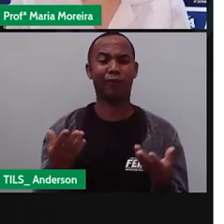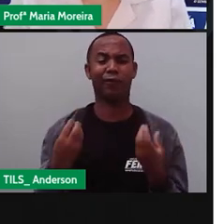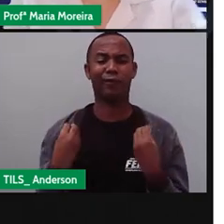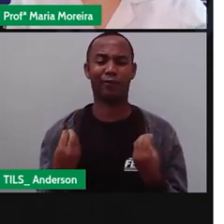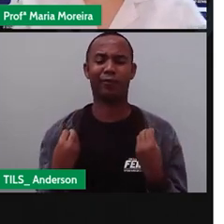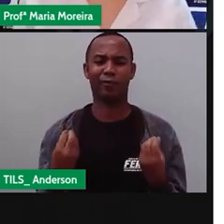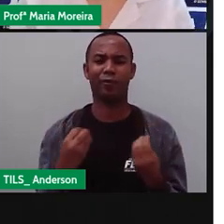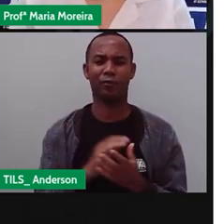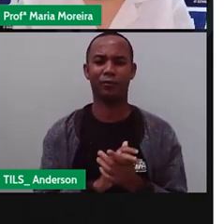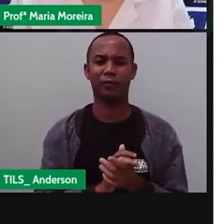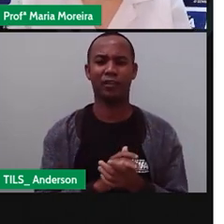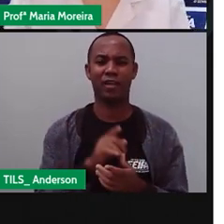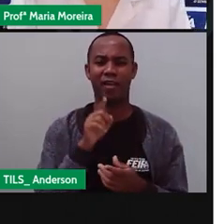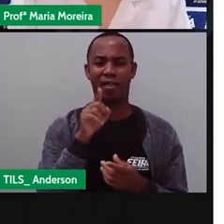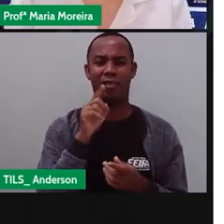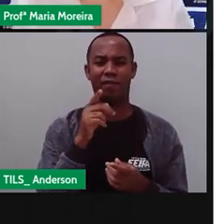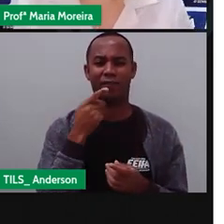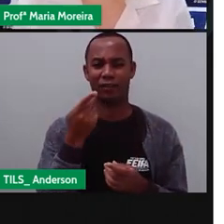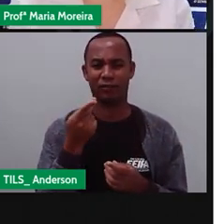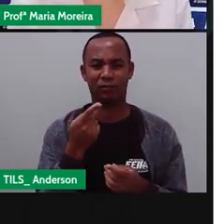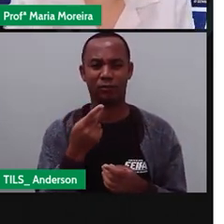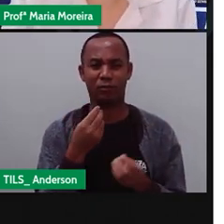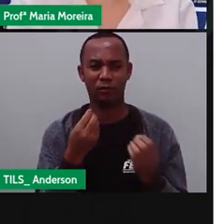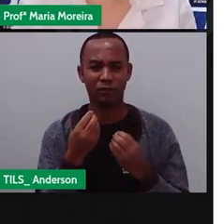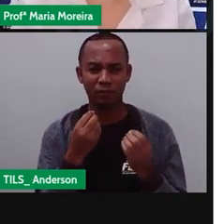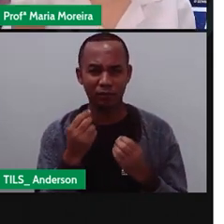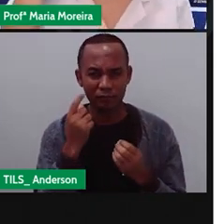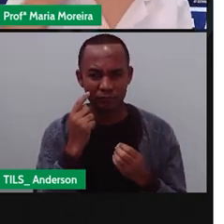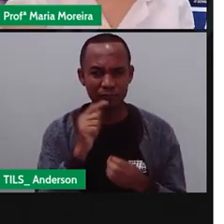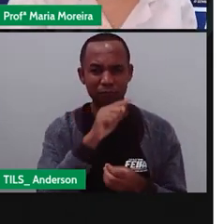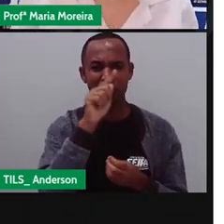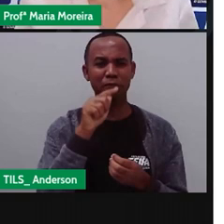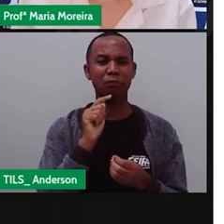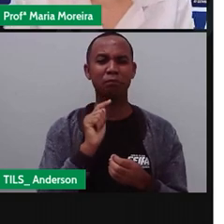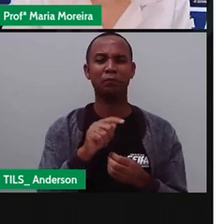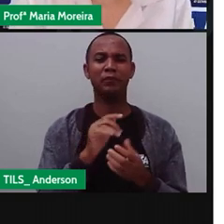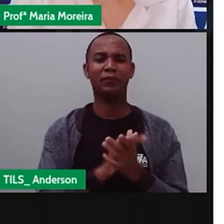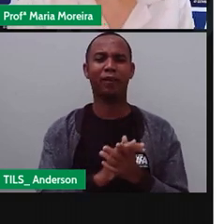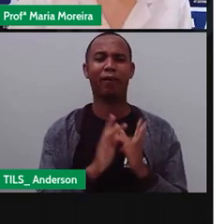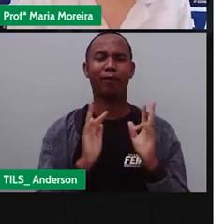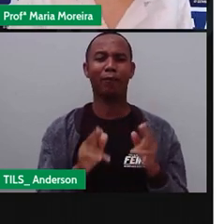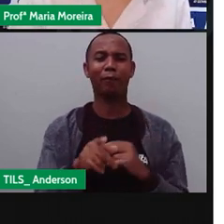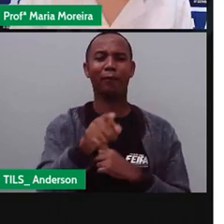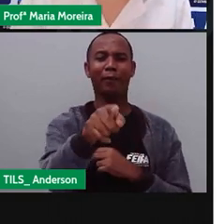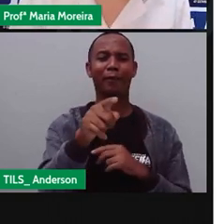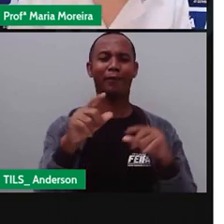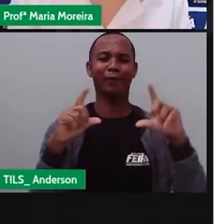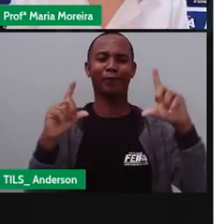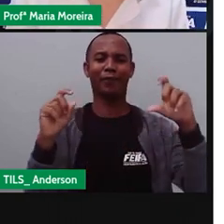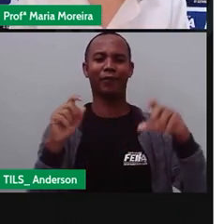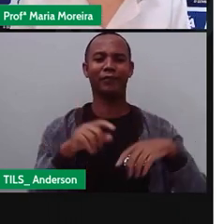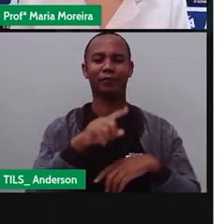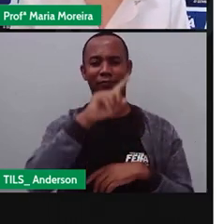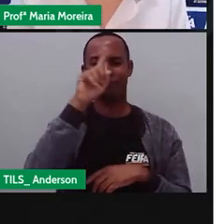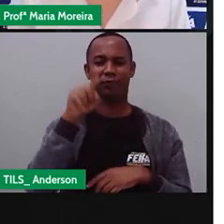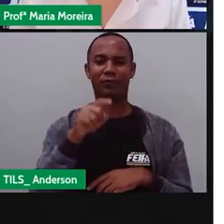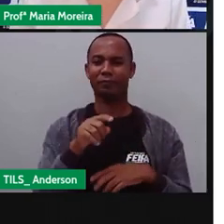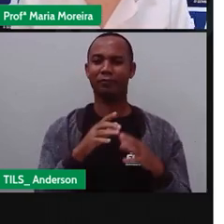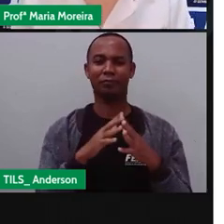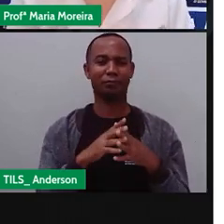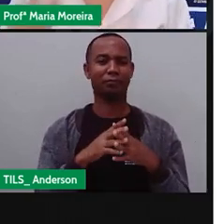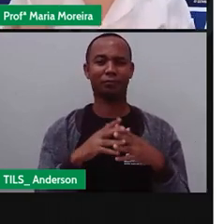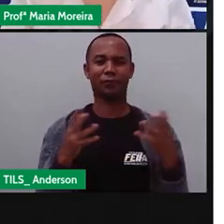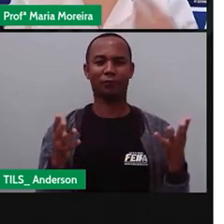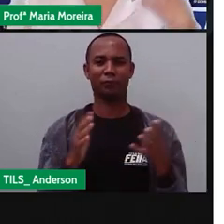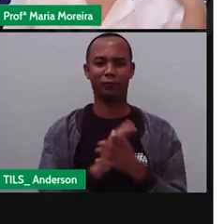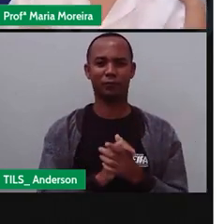é? Gente, ela pediu para eu corrigir, eu vou botar uma interrogação que eu não estou entendendo. Eu vou ficar com essa menininha aí, sem o quê? Sem entender.